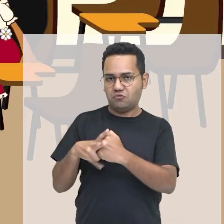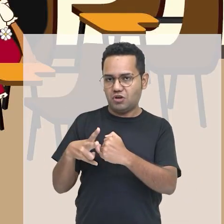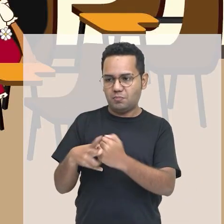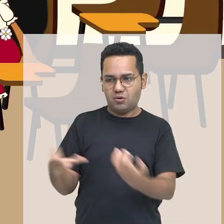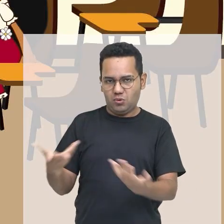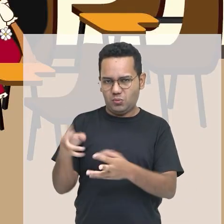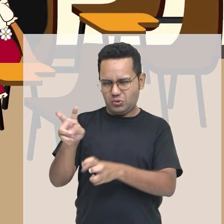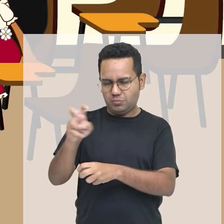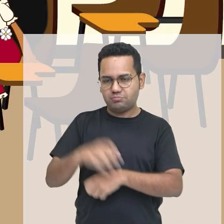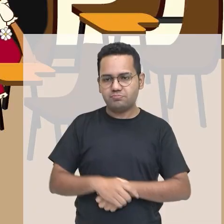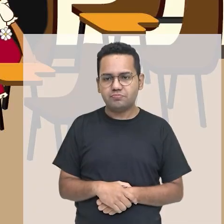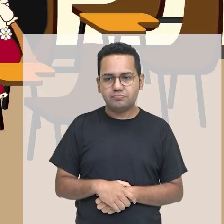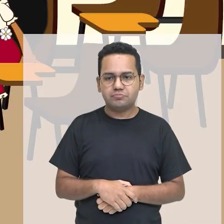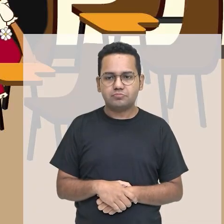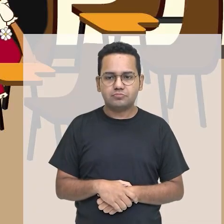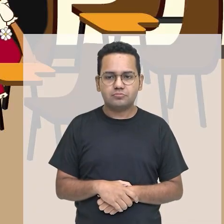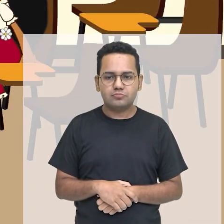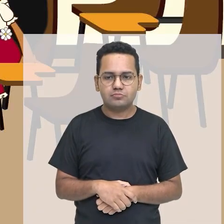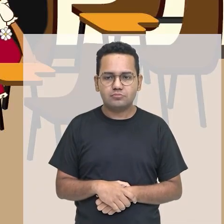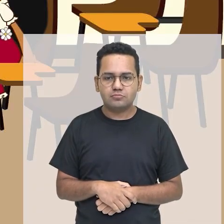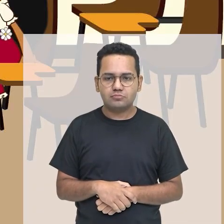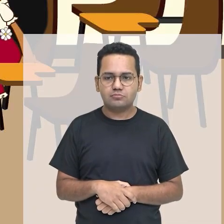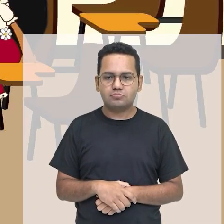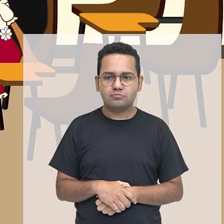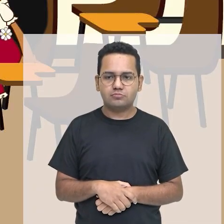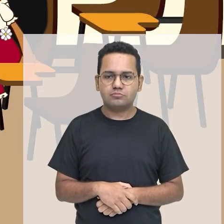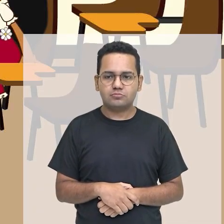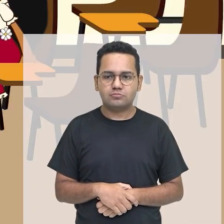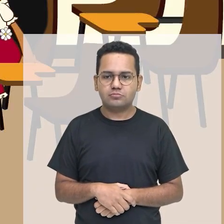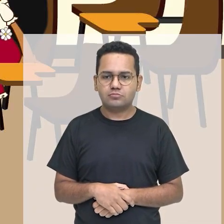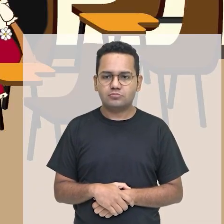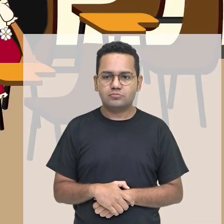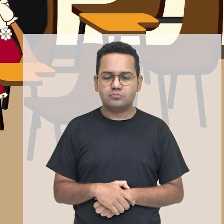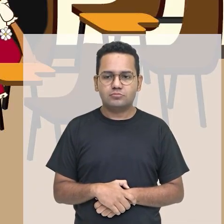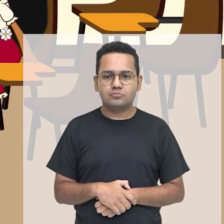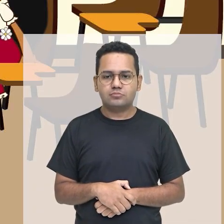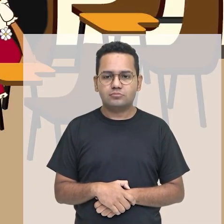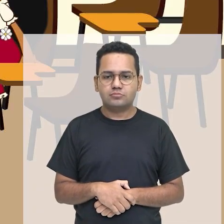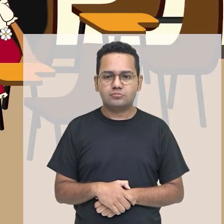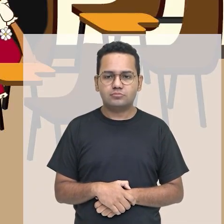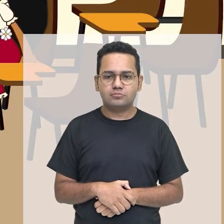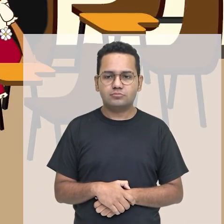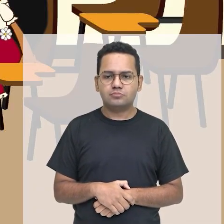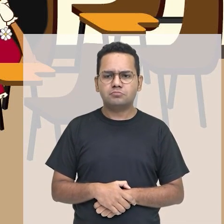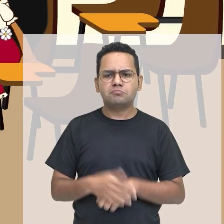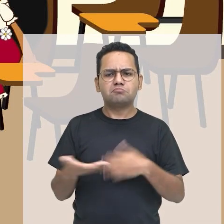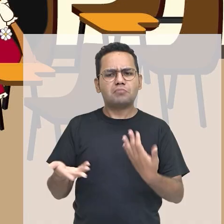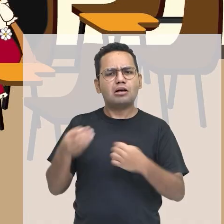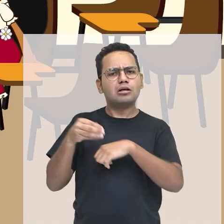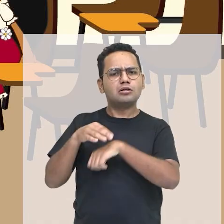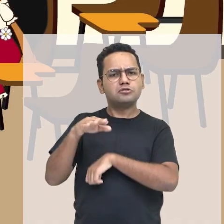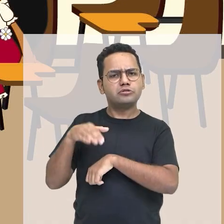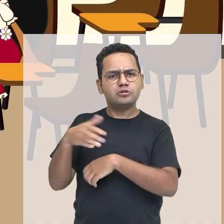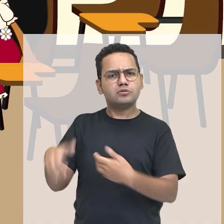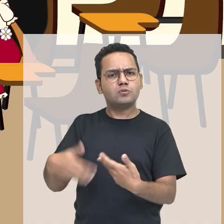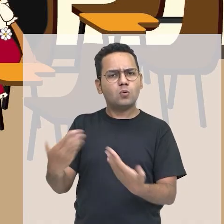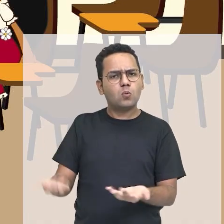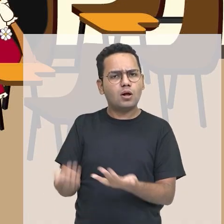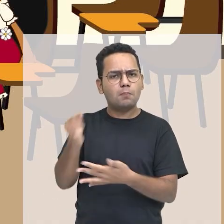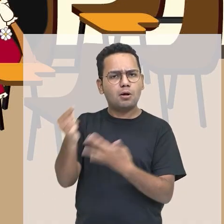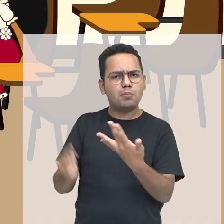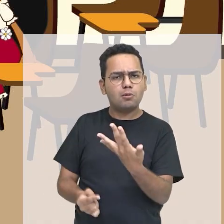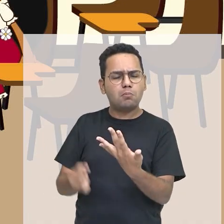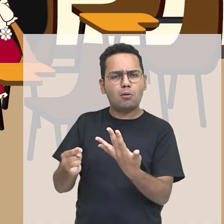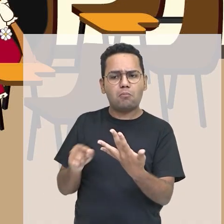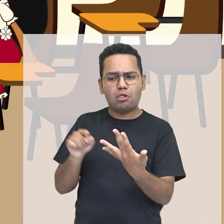temos, né, todos os personagens, nós temos aqui, ó, non-verbal cues suggest. Então as pistas não verbais sugerem. Cues quer